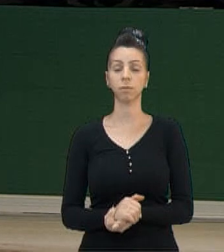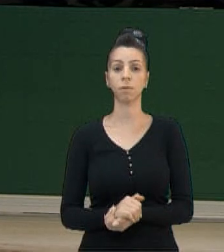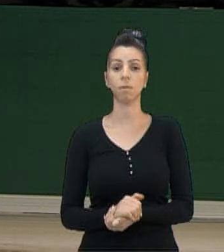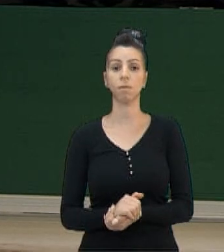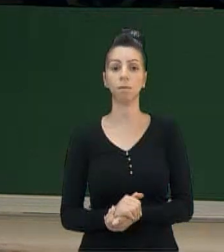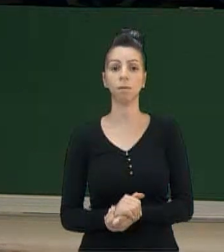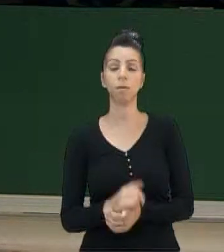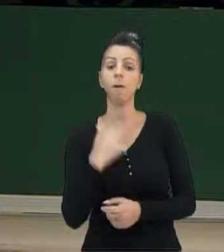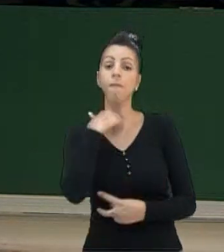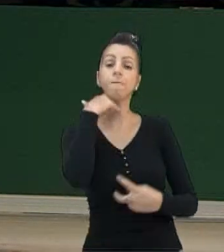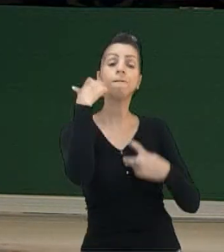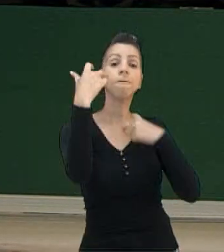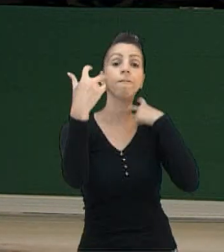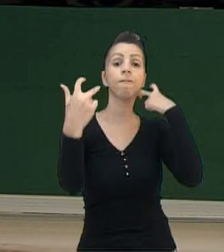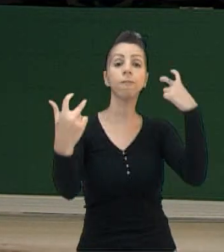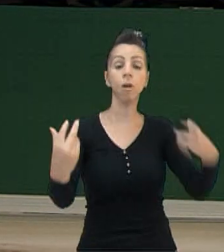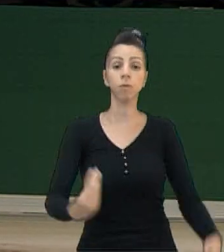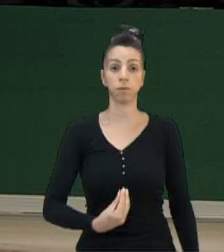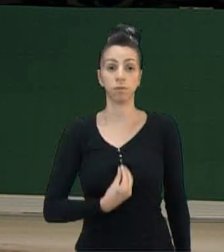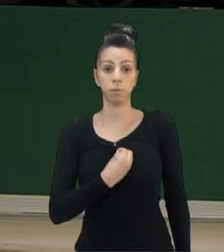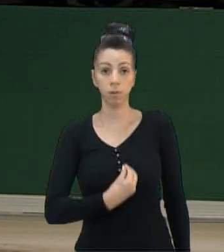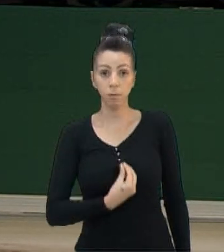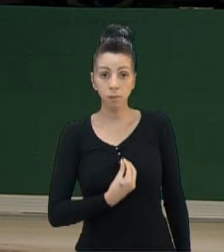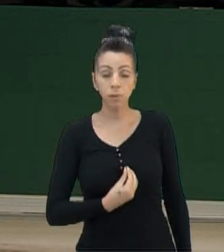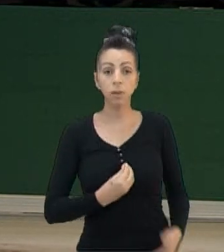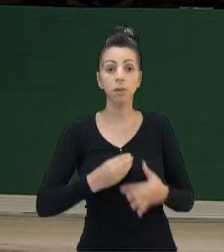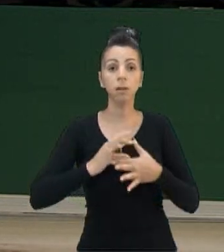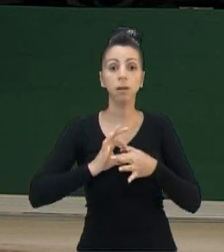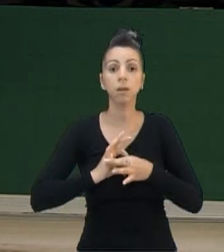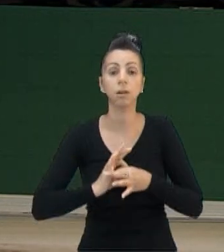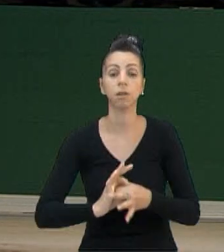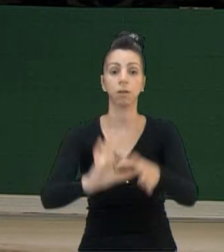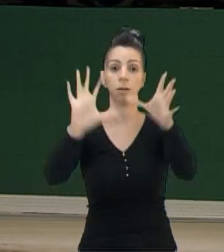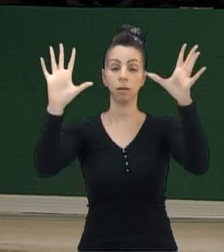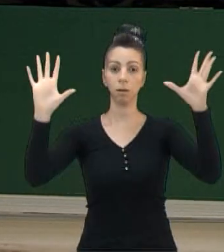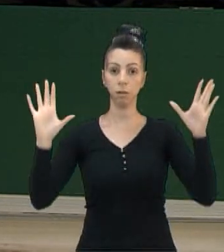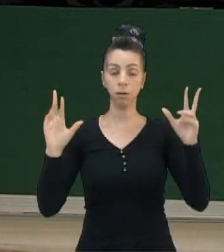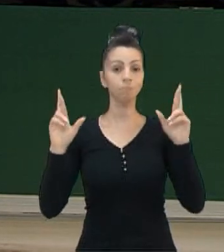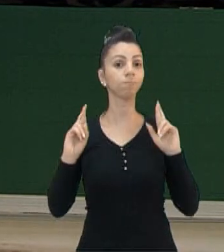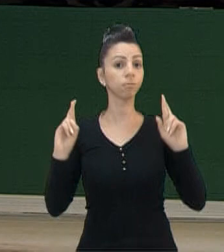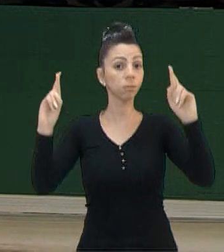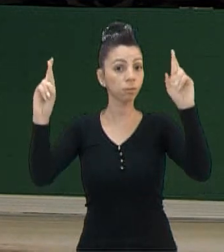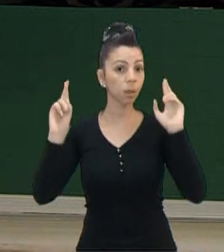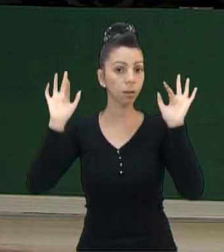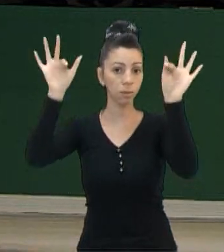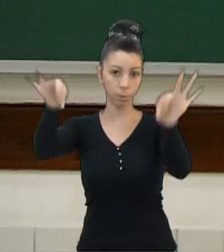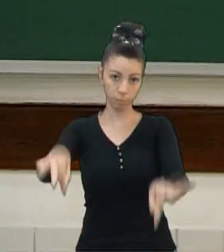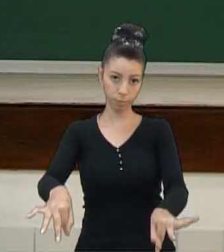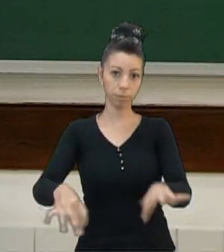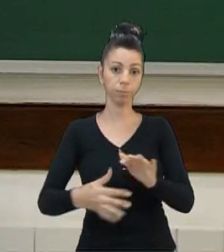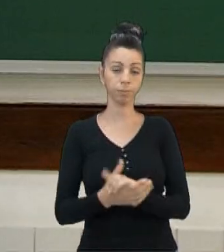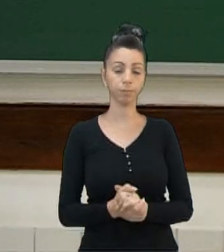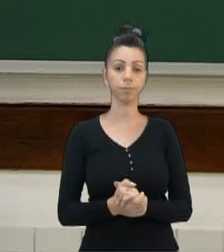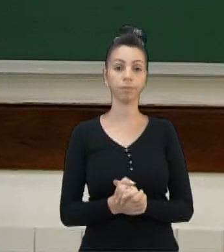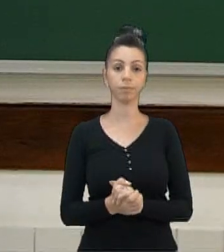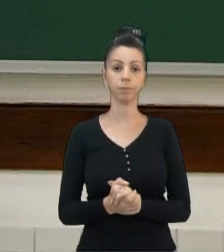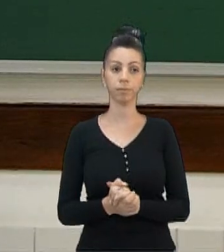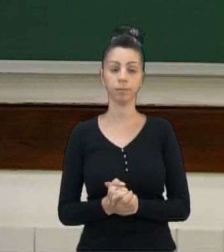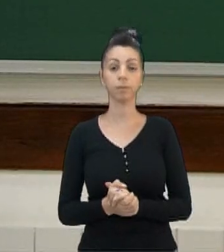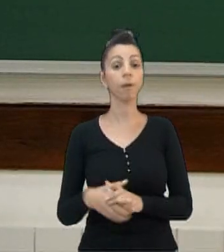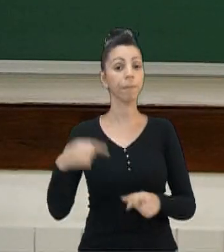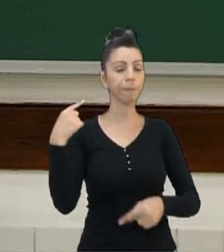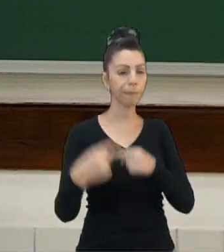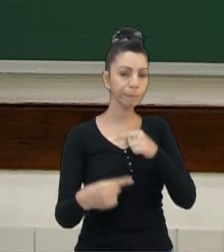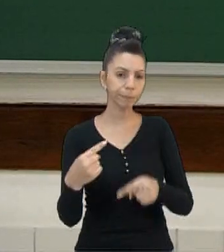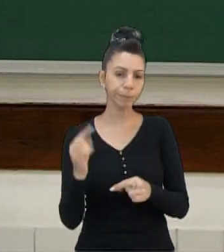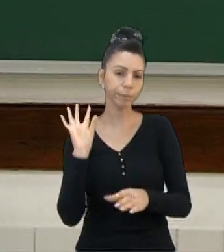liberdade nessa voz, né? Então você tem aí uma mensagem de esperança para esse final, tá certo? Ok? Então essa é uma discussão